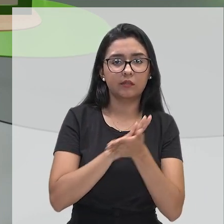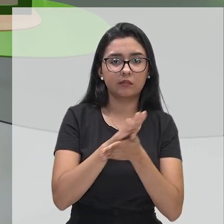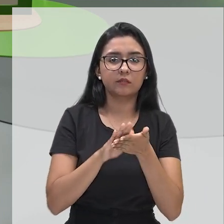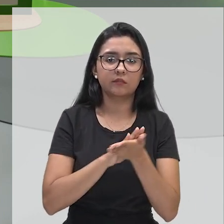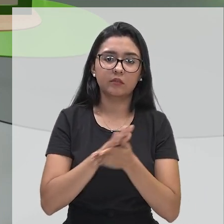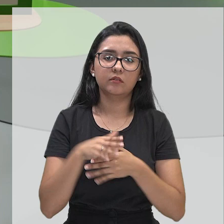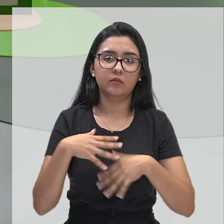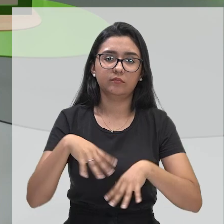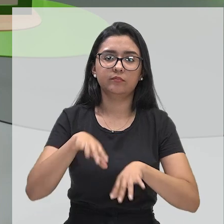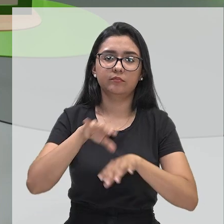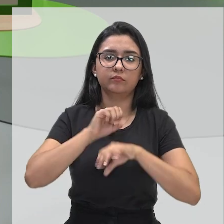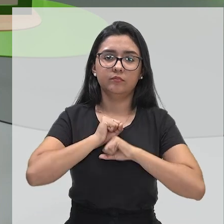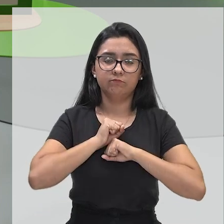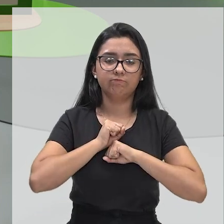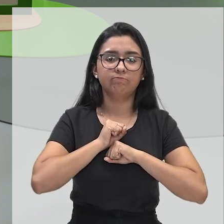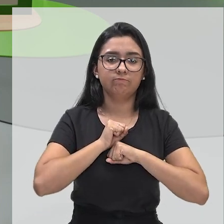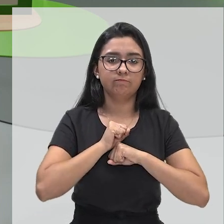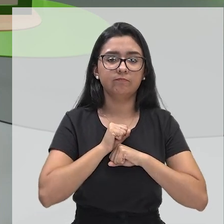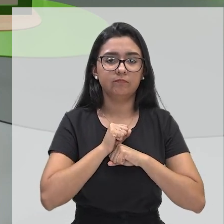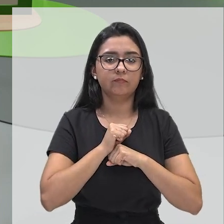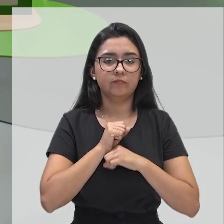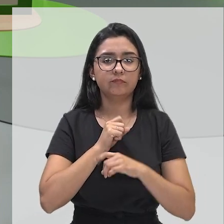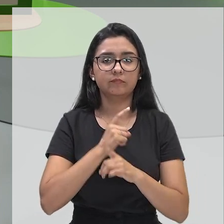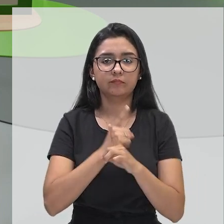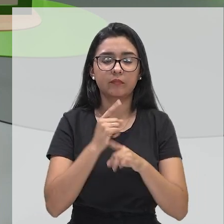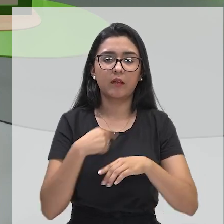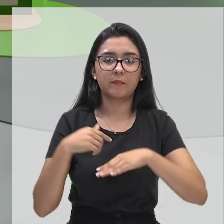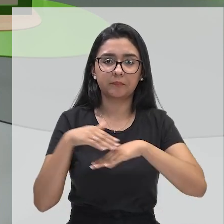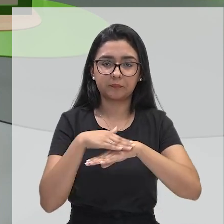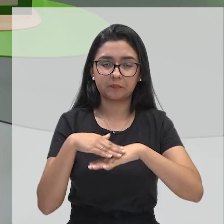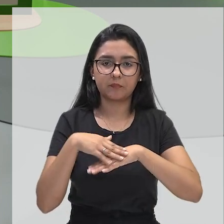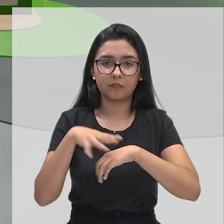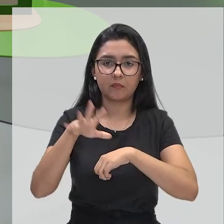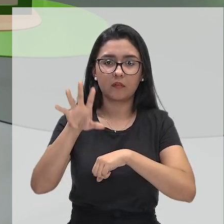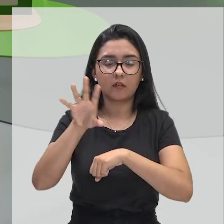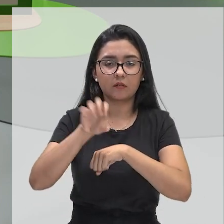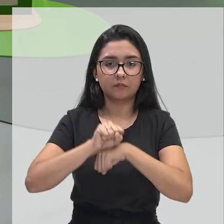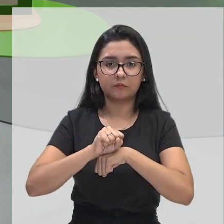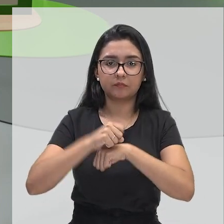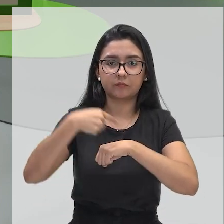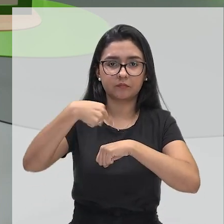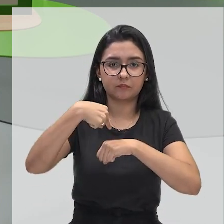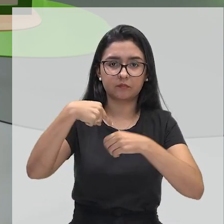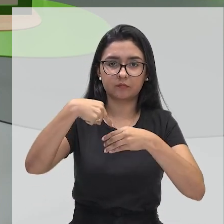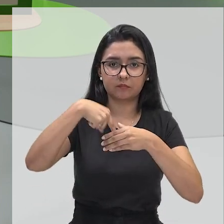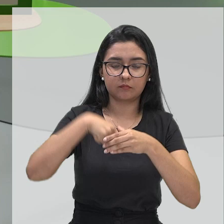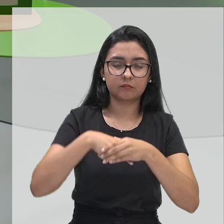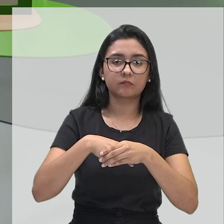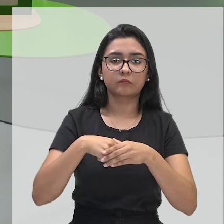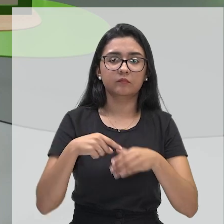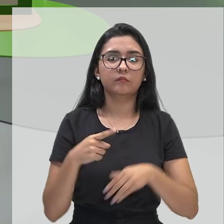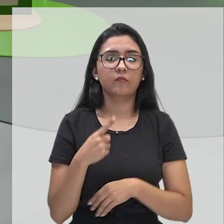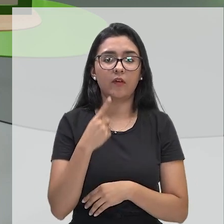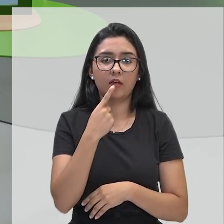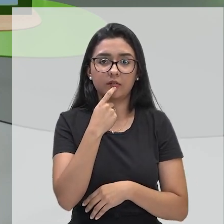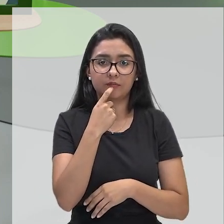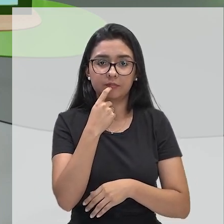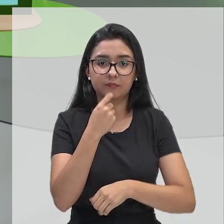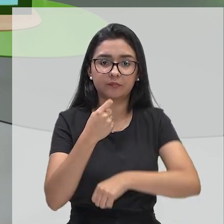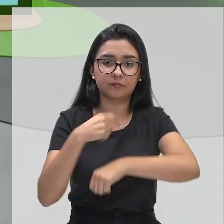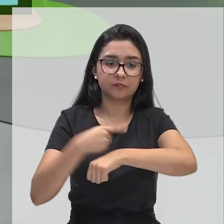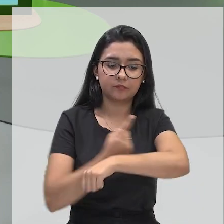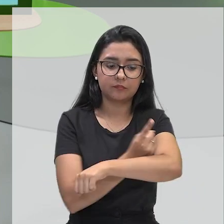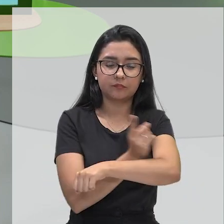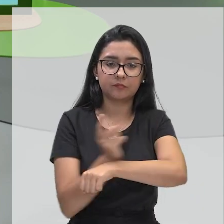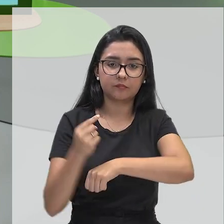e aí é óbvio que essa larva vai encontrar a pele da pessoa, vai perfurar e vai cair na corrente sanguínea. E dentro